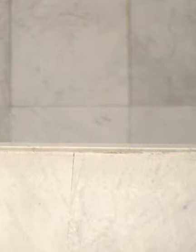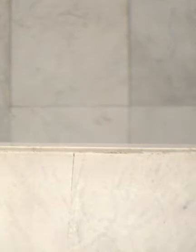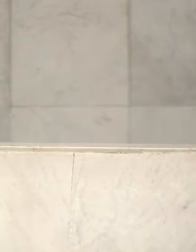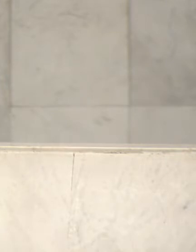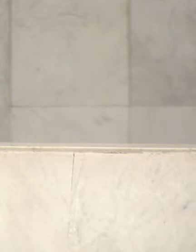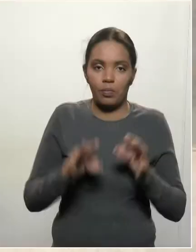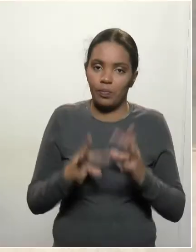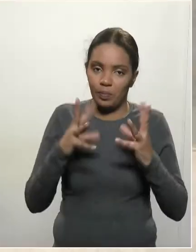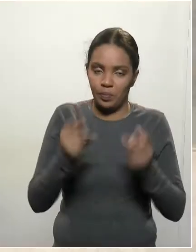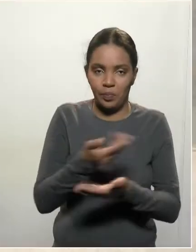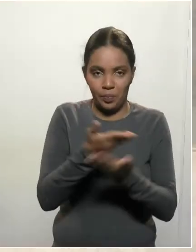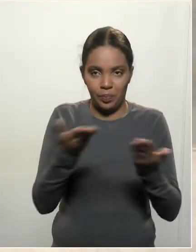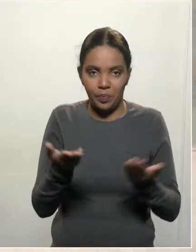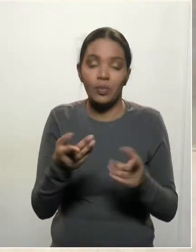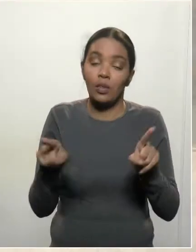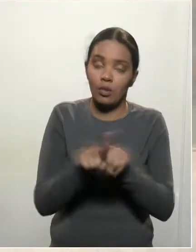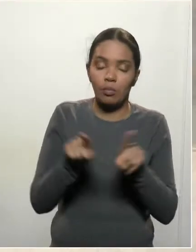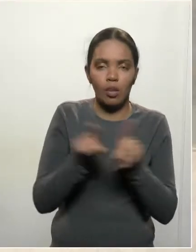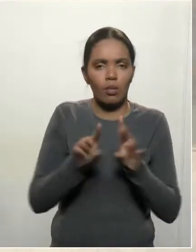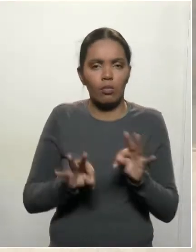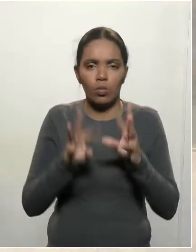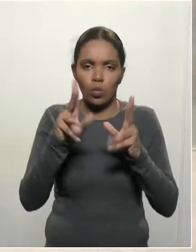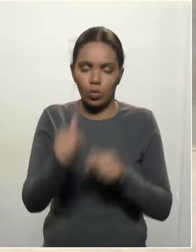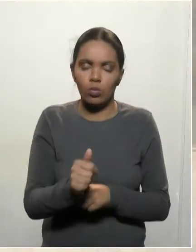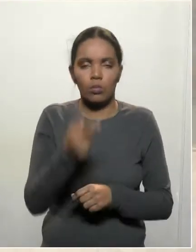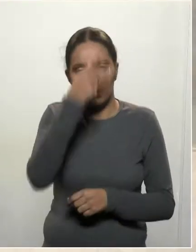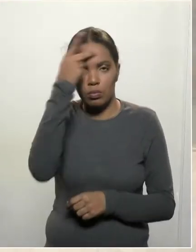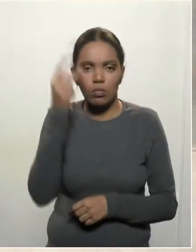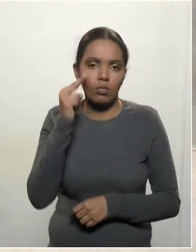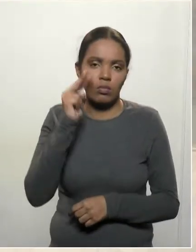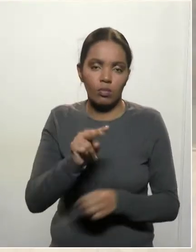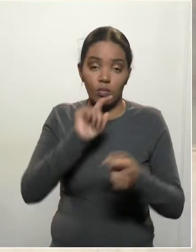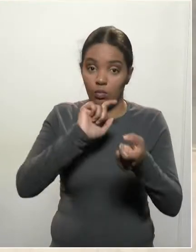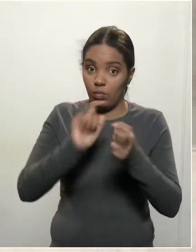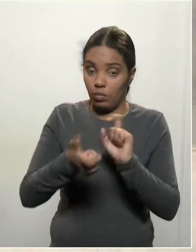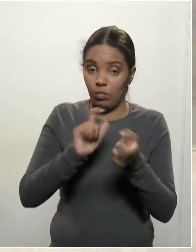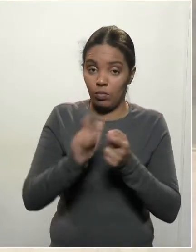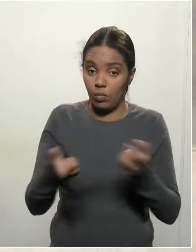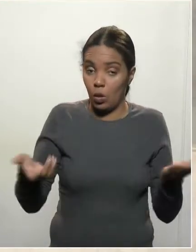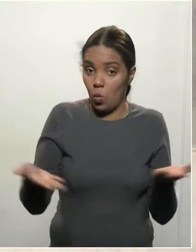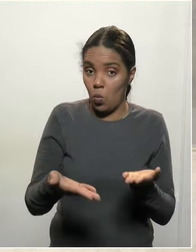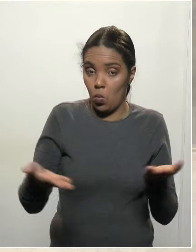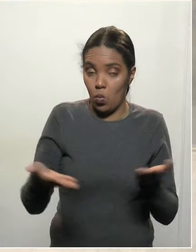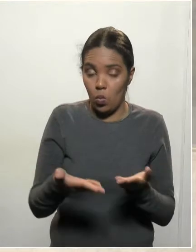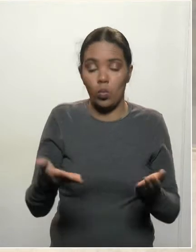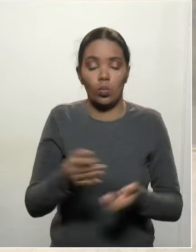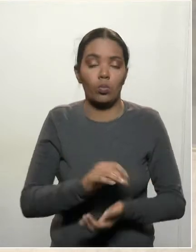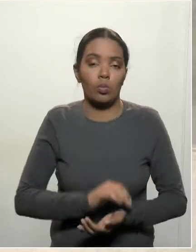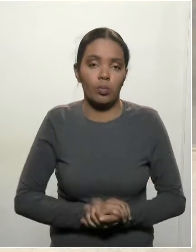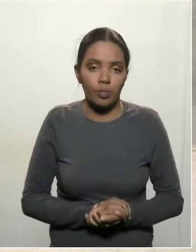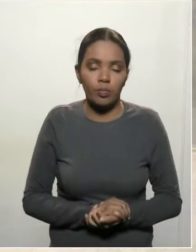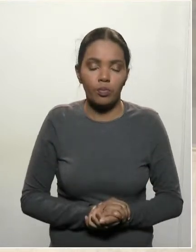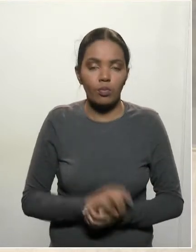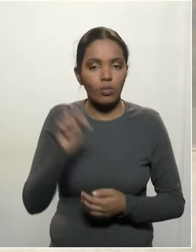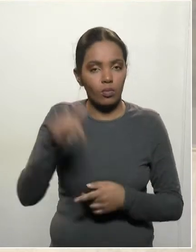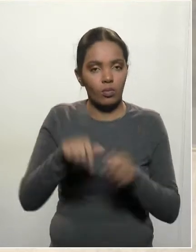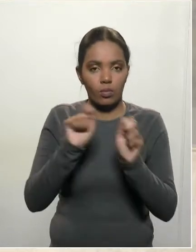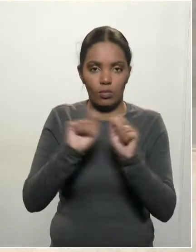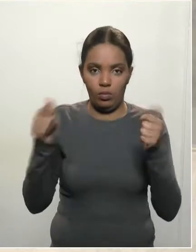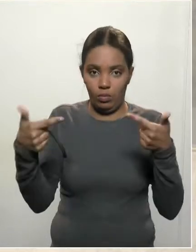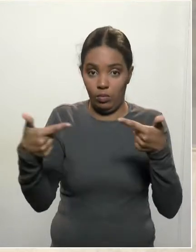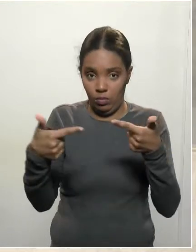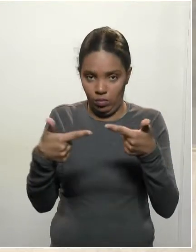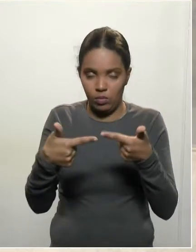senhoras e senhores parlamentares e também a todos que acompanham essa sessão plenária virtual da Assembleia